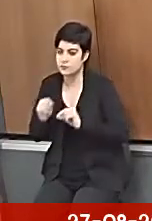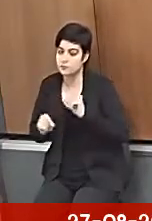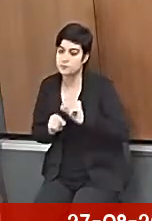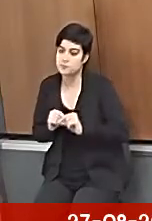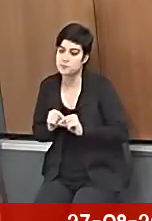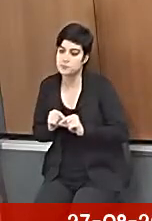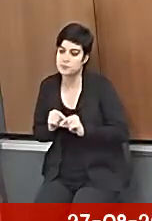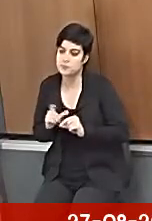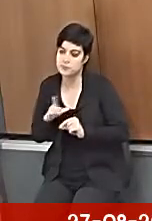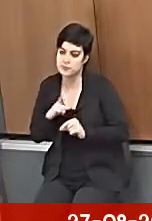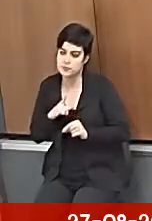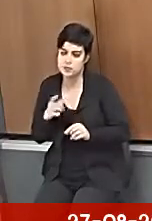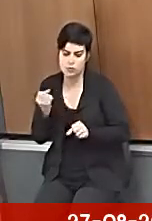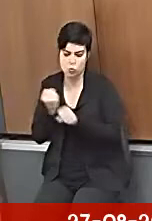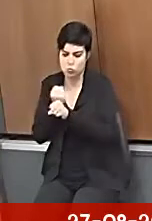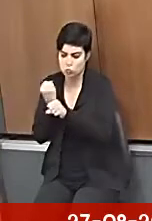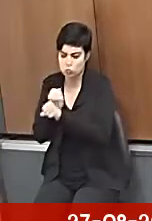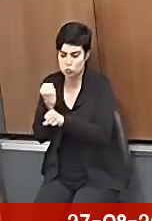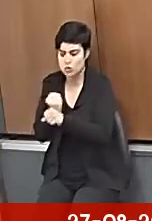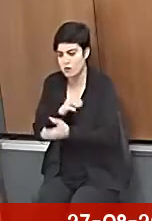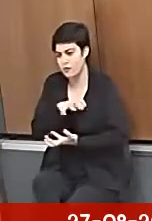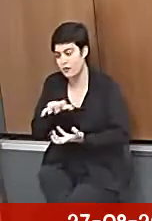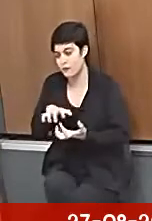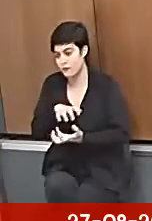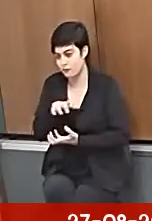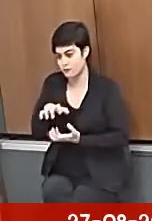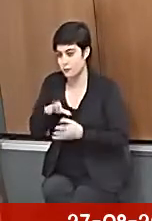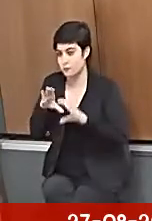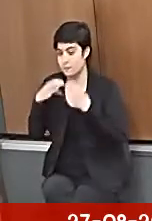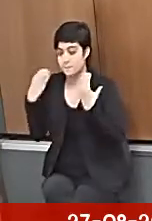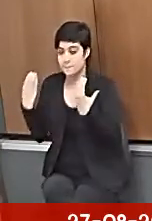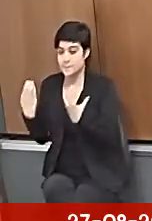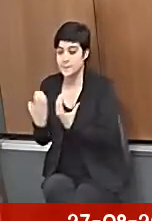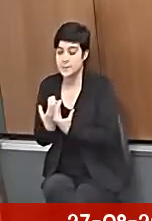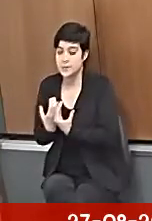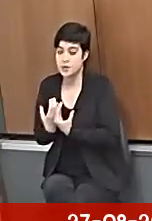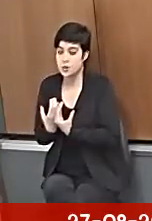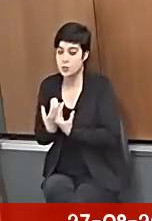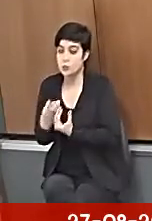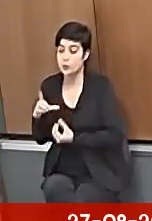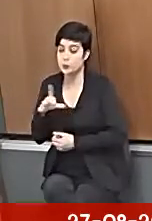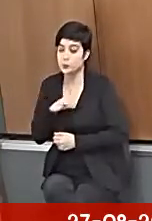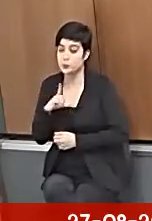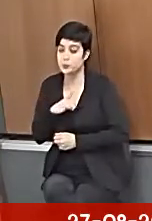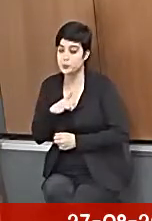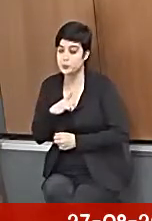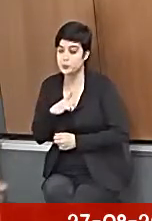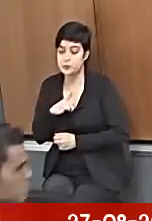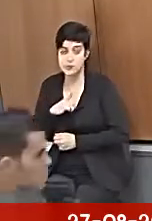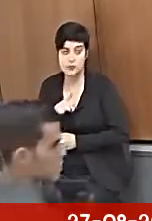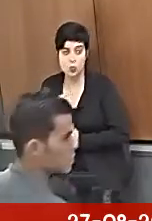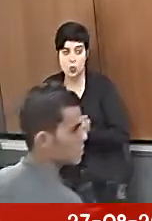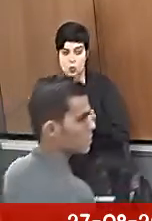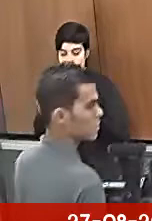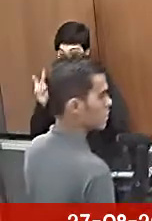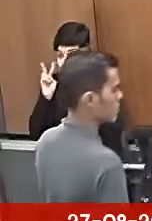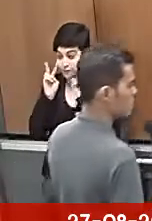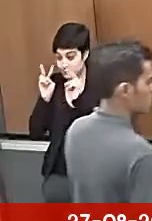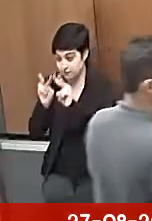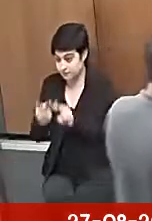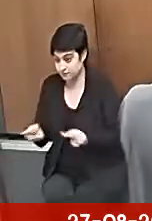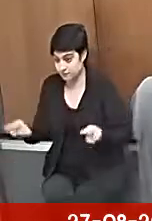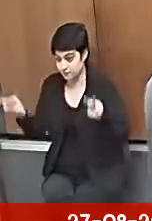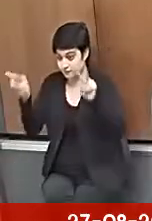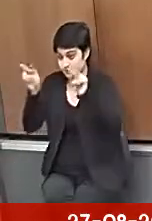com essa nova obra com essa nova reforma do mineirão eles colocaram num a visão hoje a visibilidade o